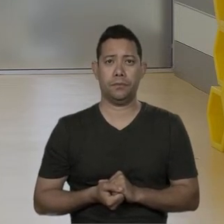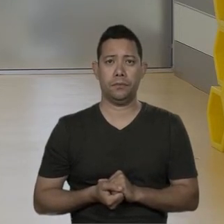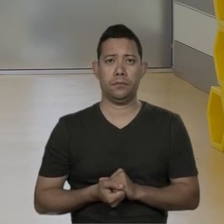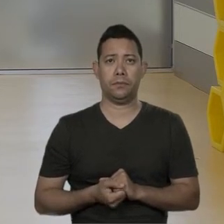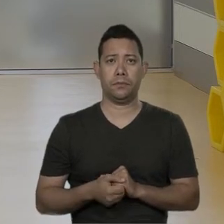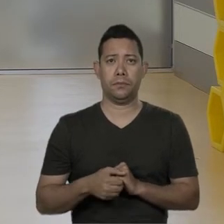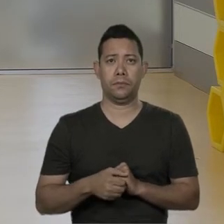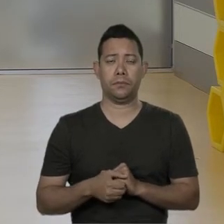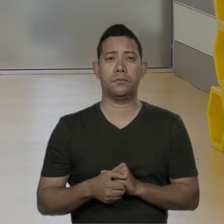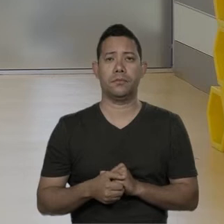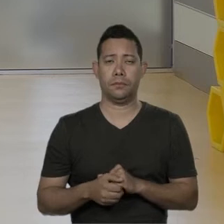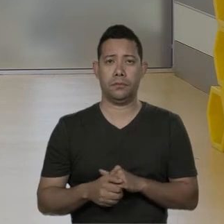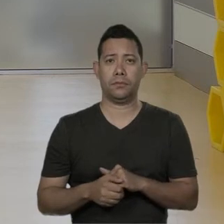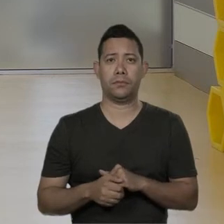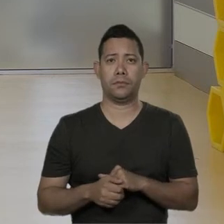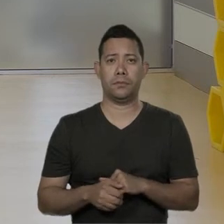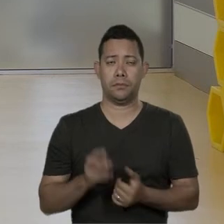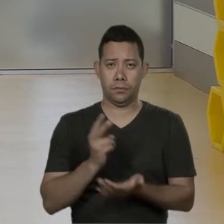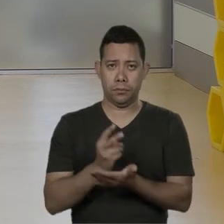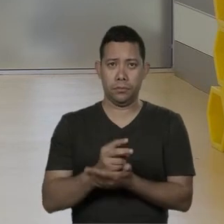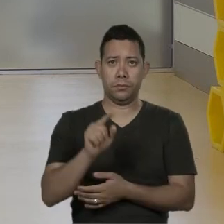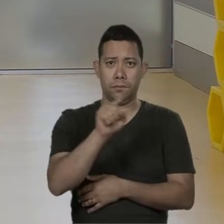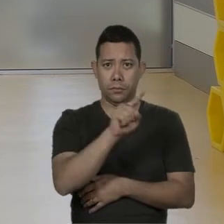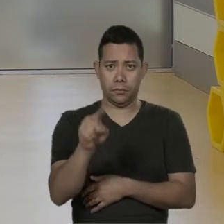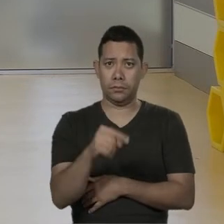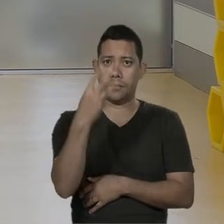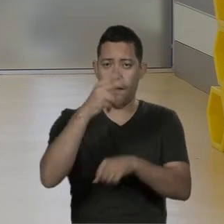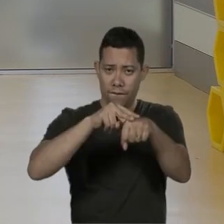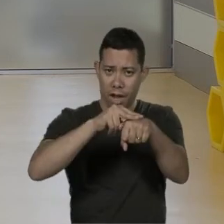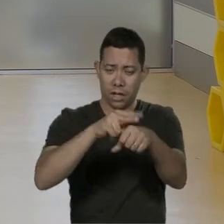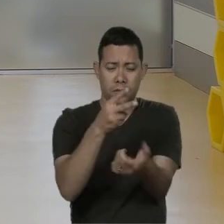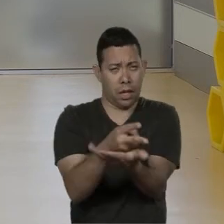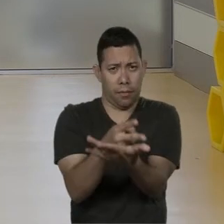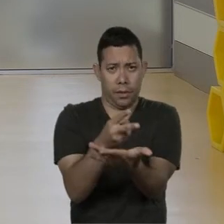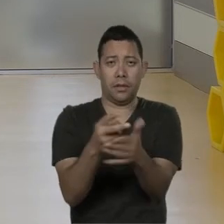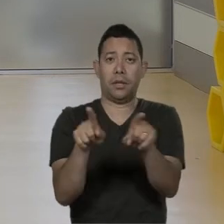Mais 20 segundos, se mantém dentro da zona 3, da zona verde.